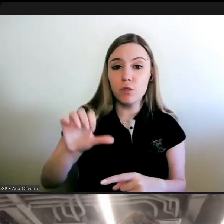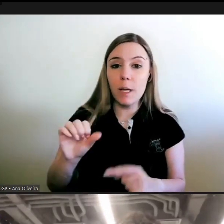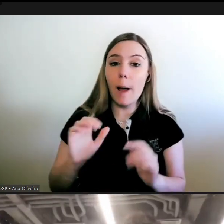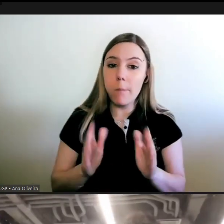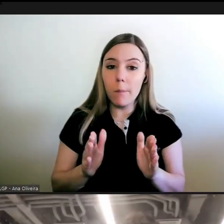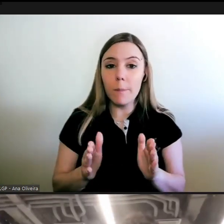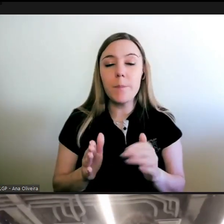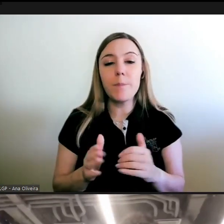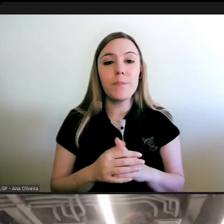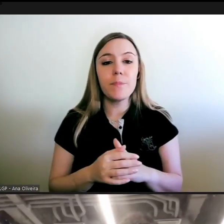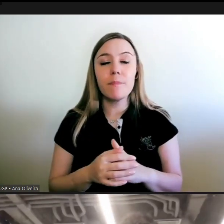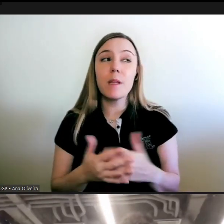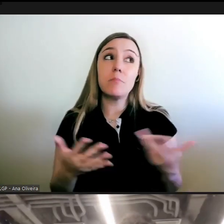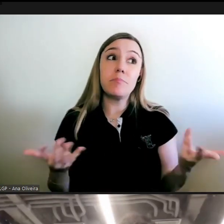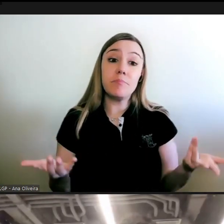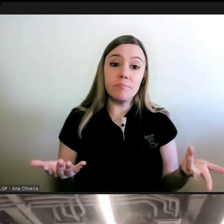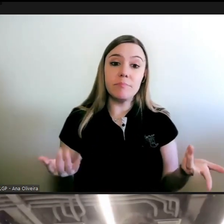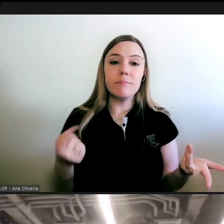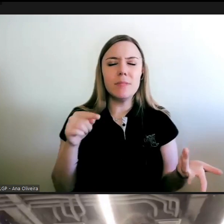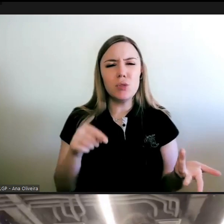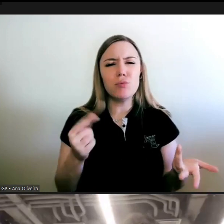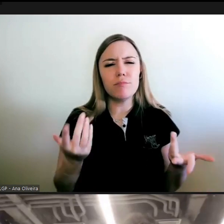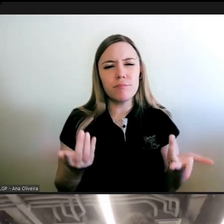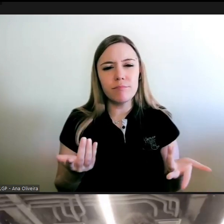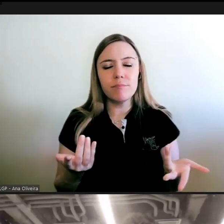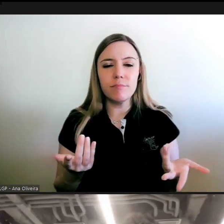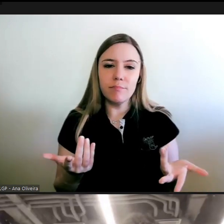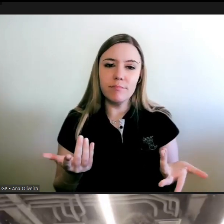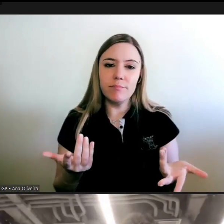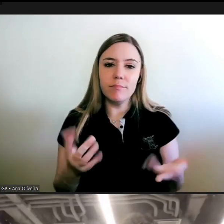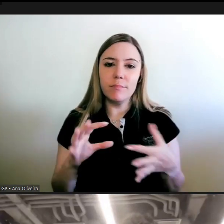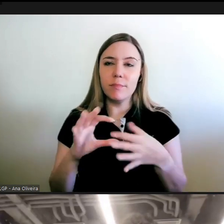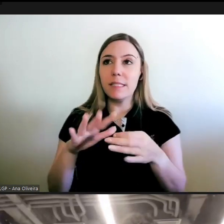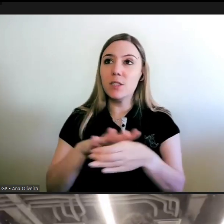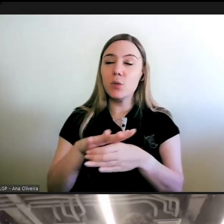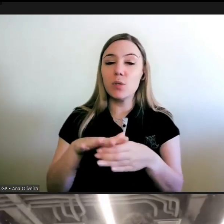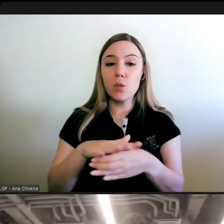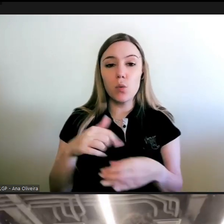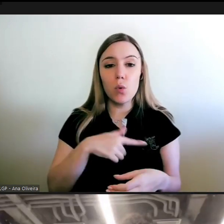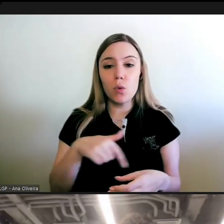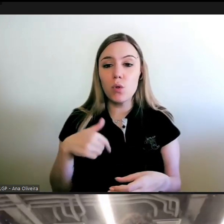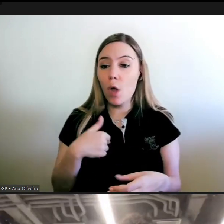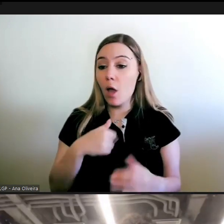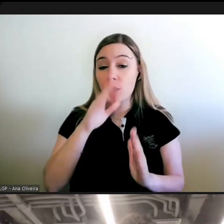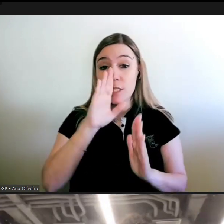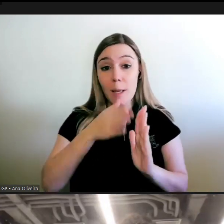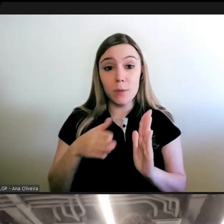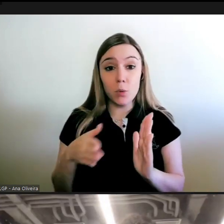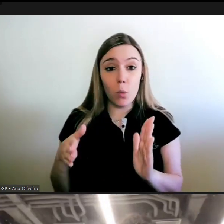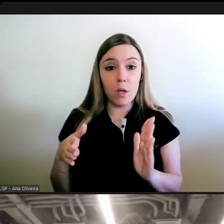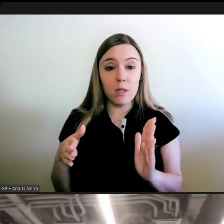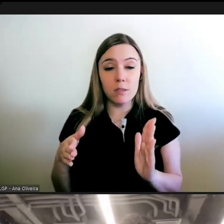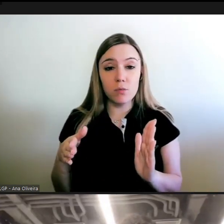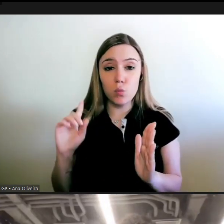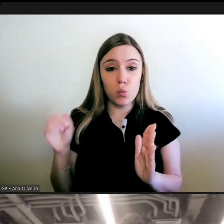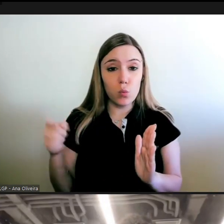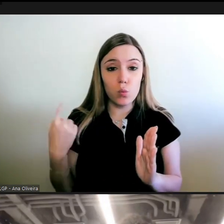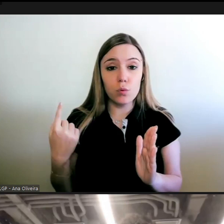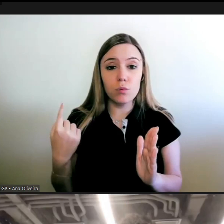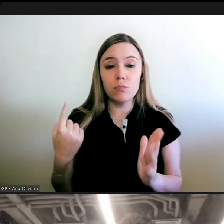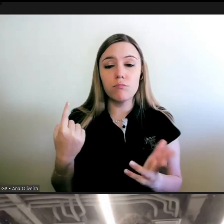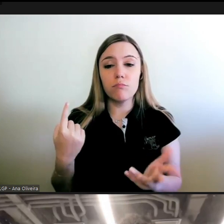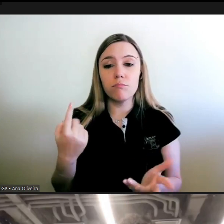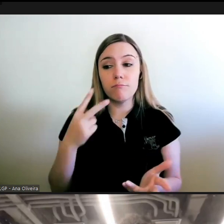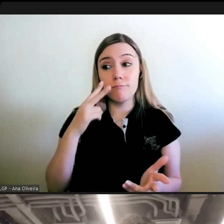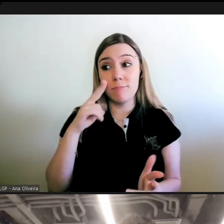calhar isto está muito numa base em que nós estamos, sobretudo, habituados e habituadas a olhar, por um